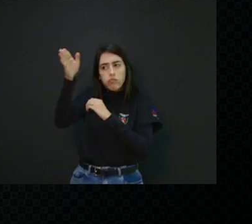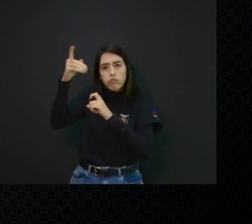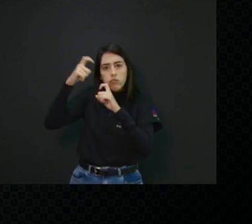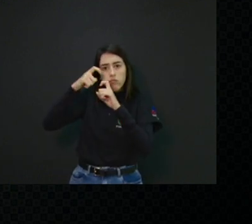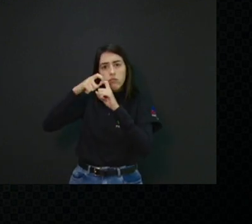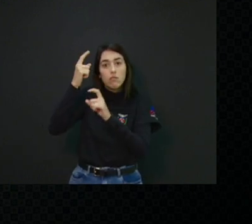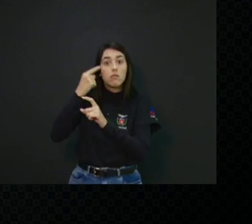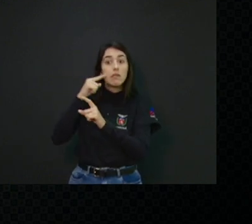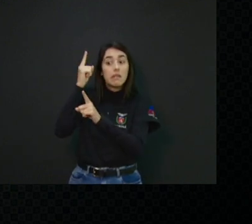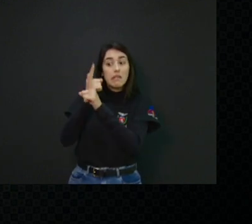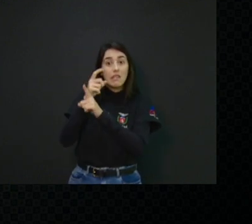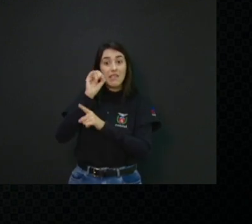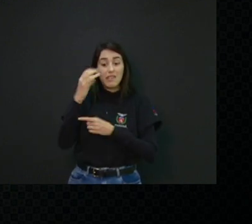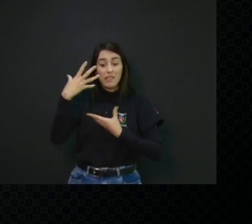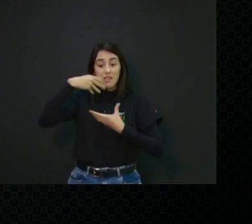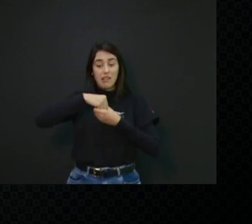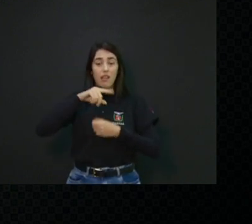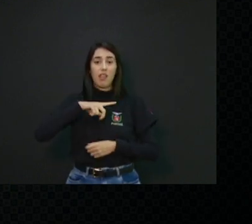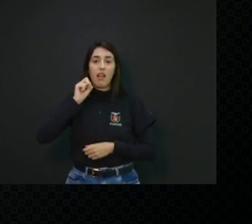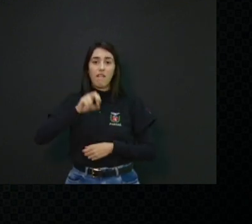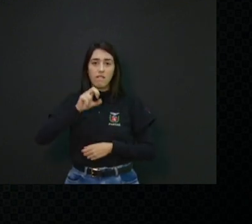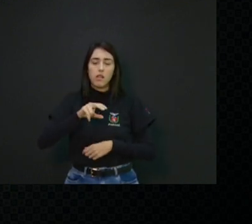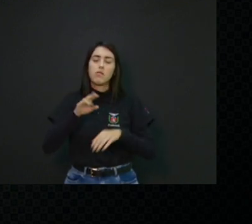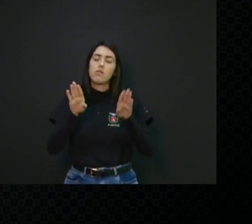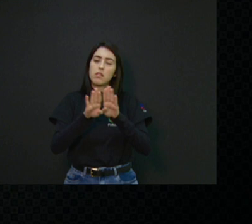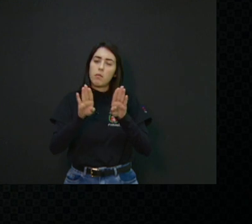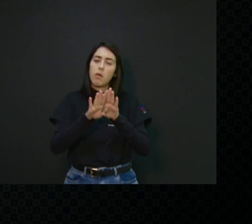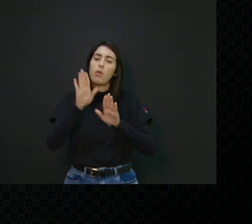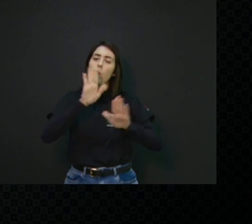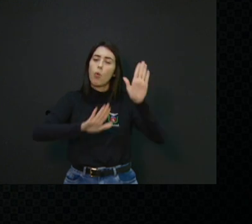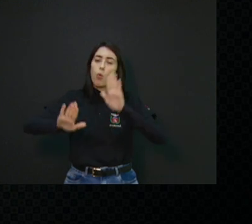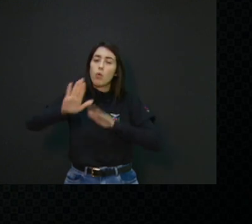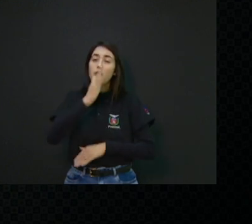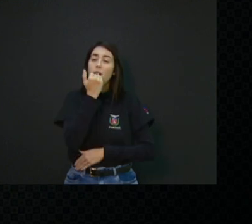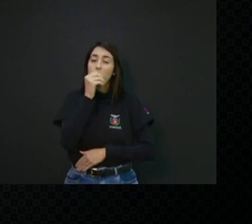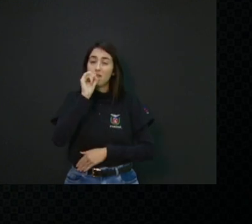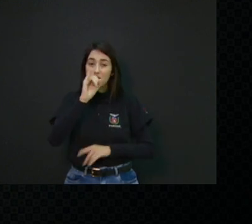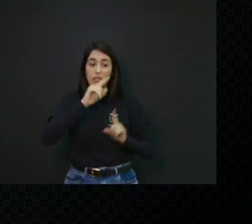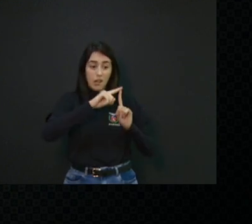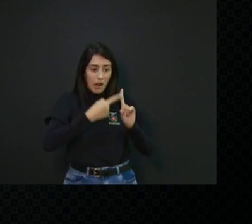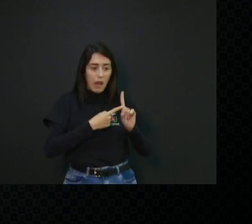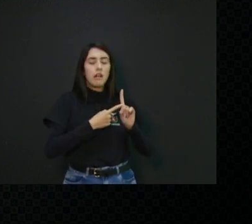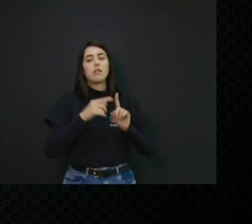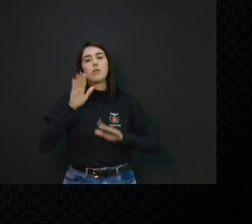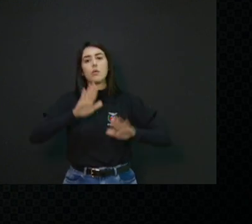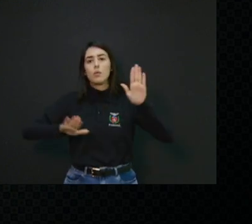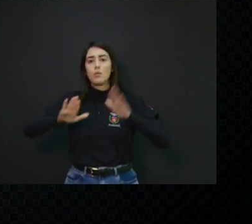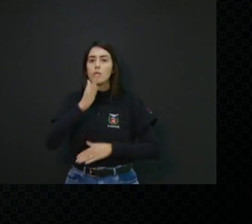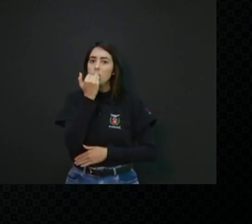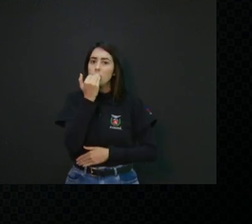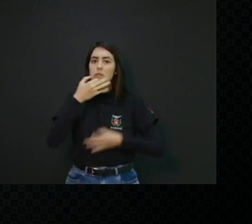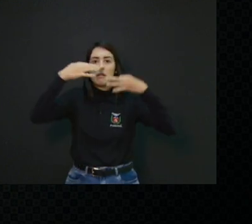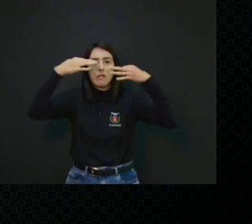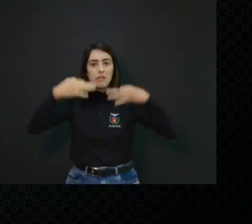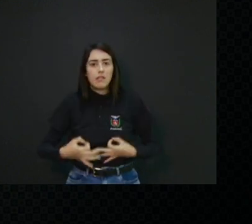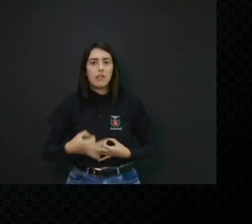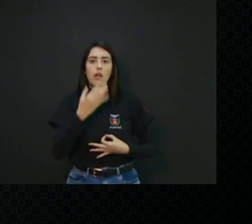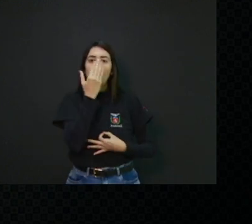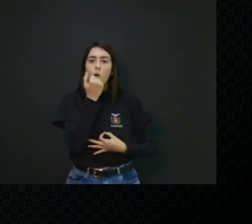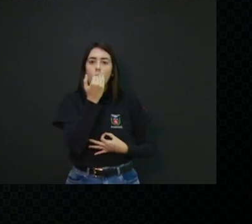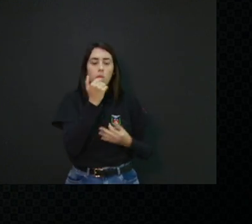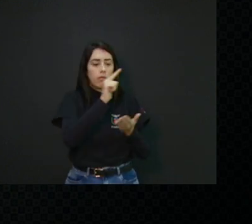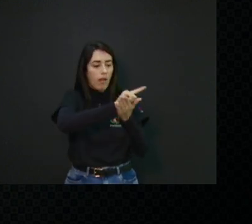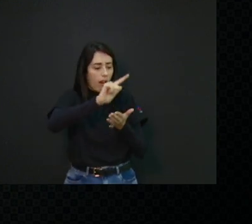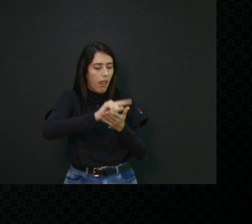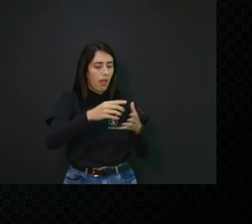este vírus, né. Tenham cuidado na alimentação durante toda a gestação, né, em relação à higienização das folhas,